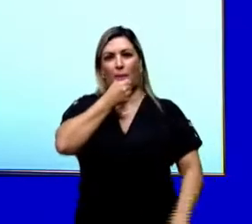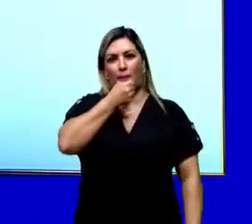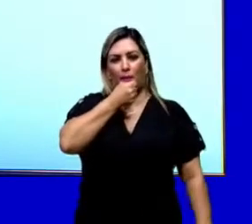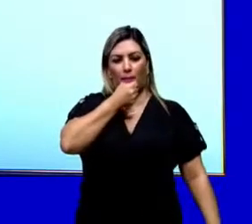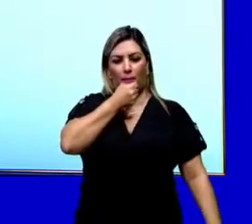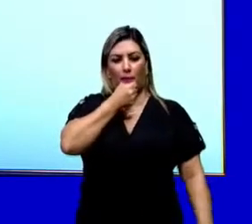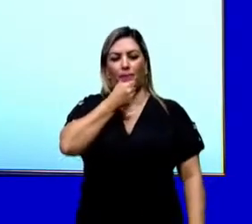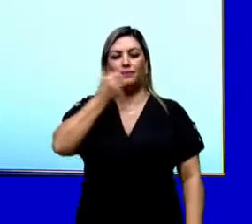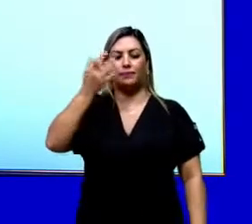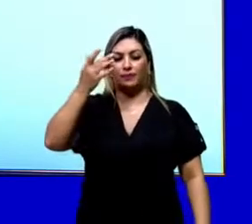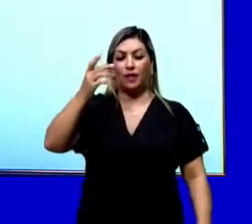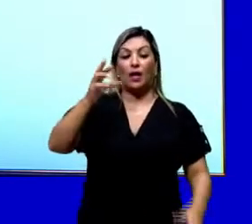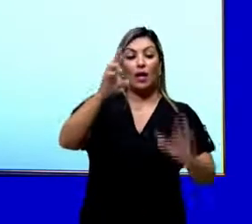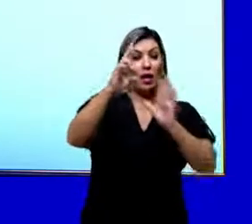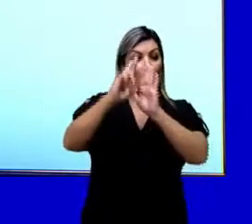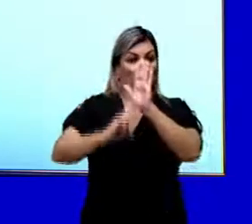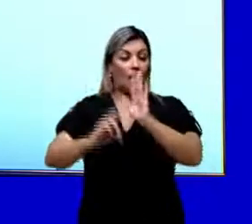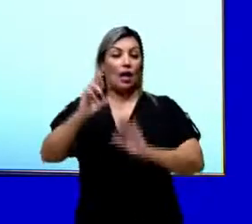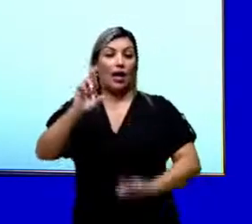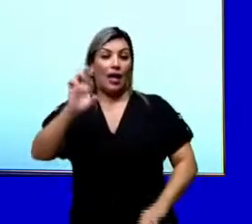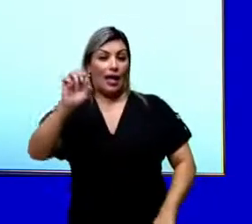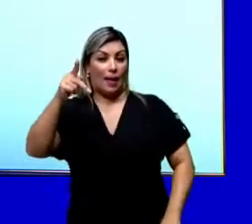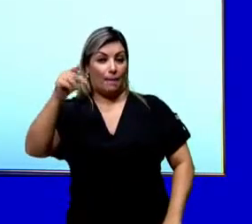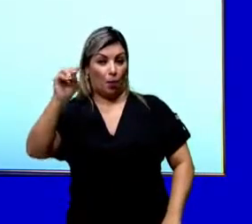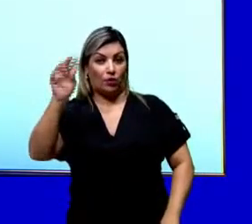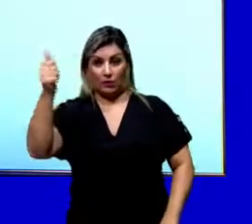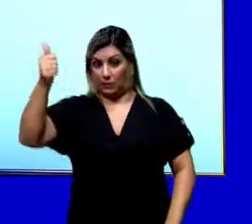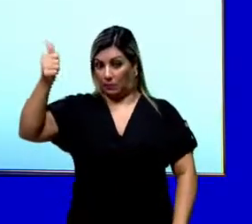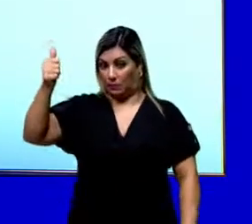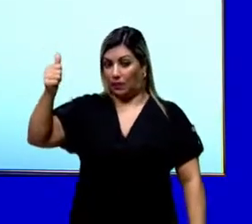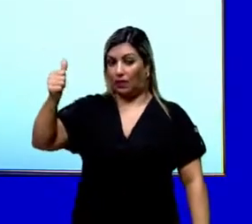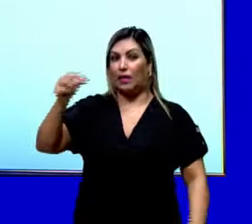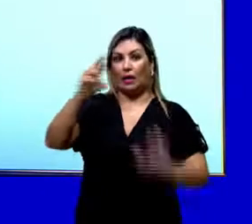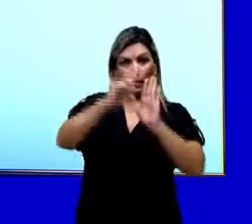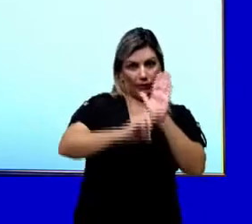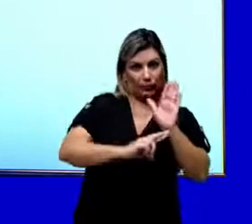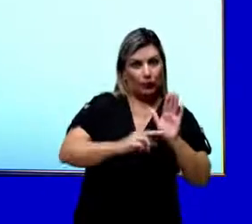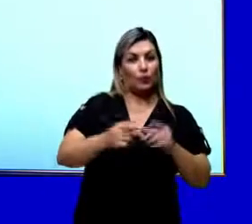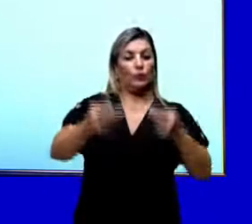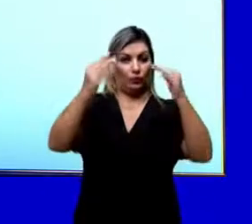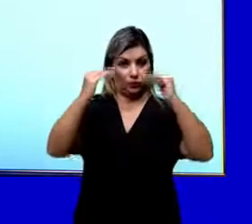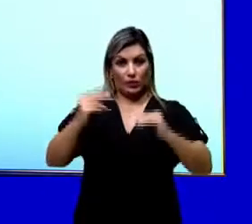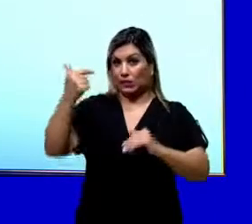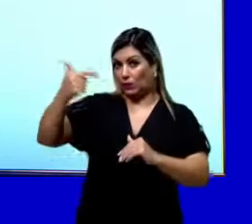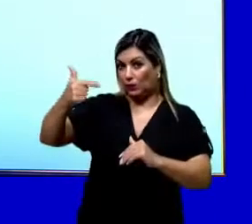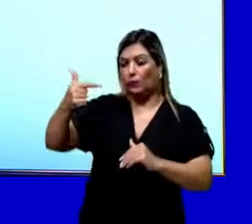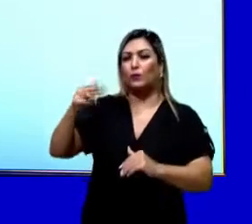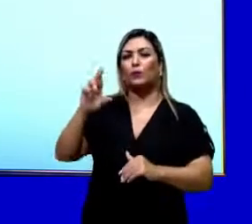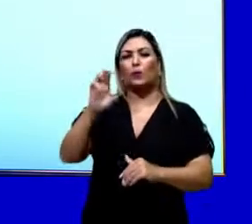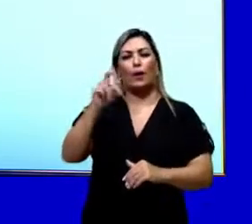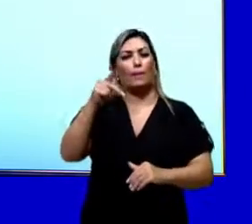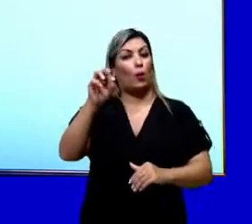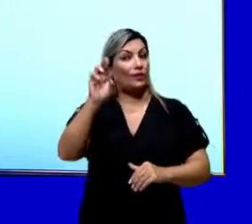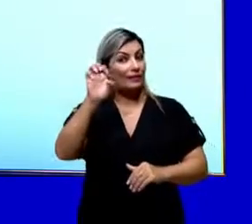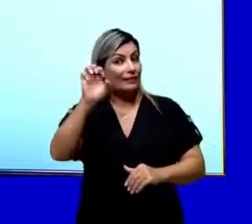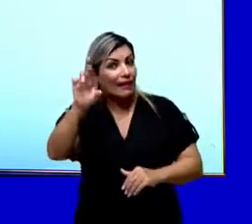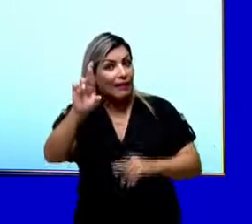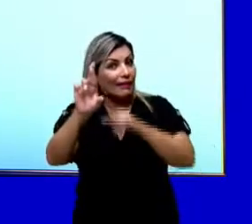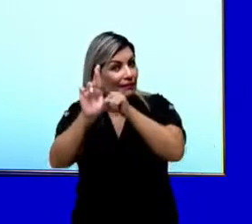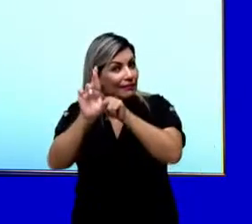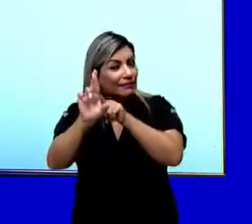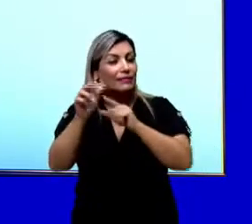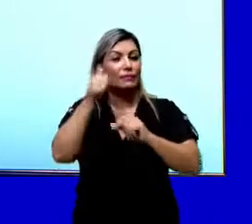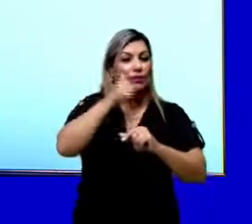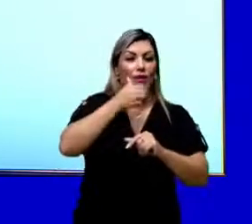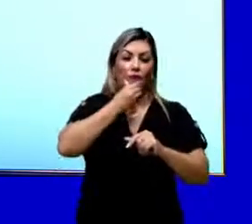o repórter é aquele que faz o relatório então é repórter e o repórter croche as